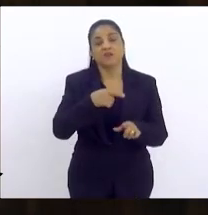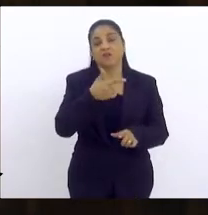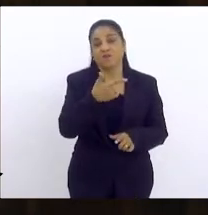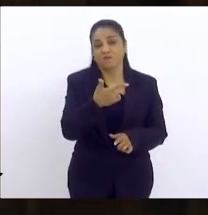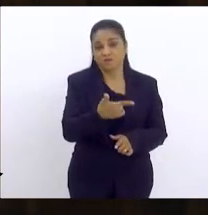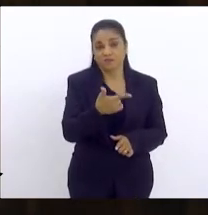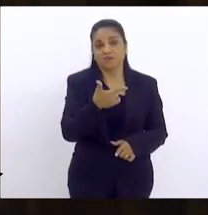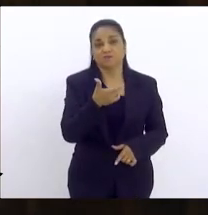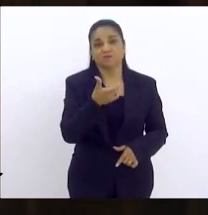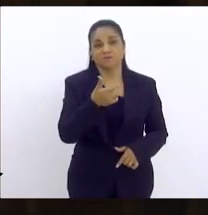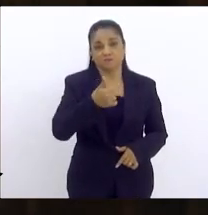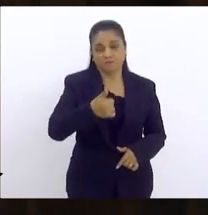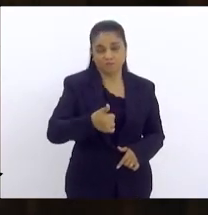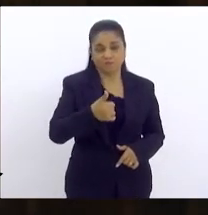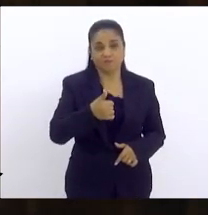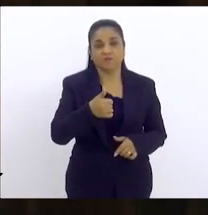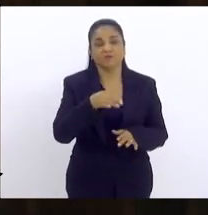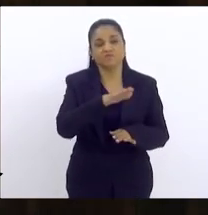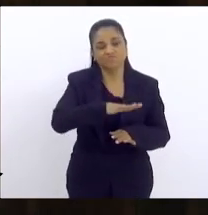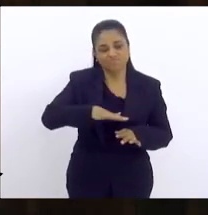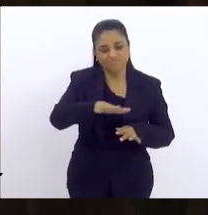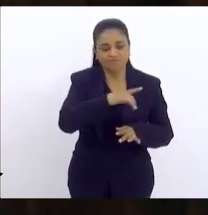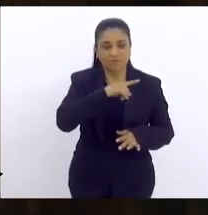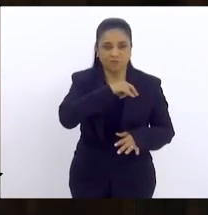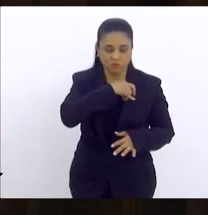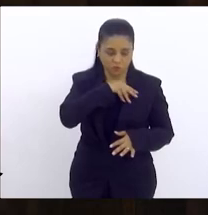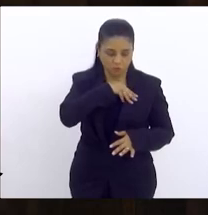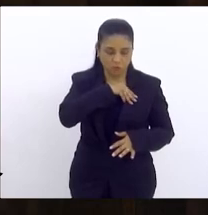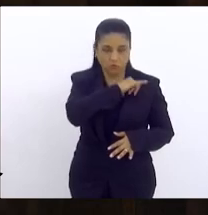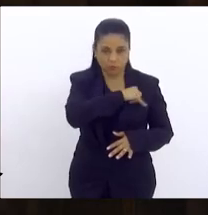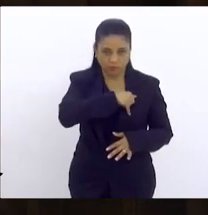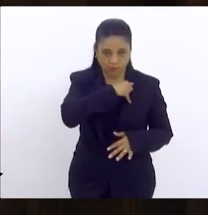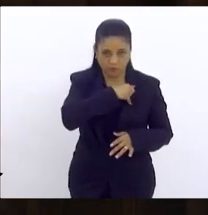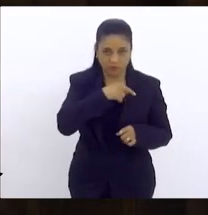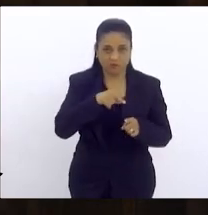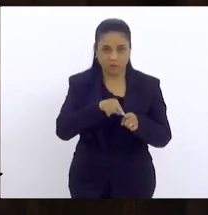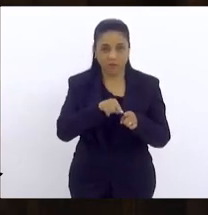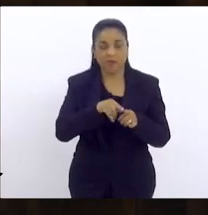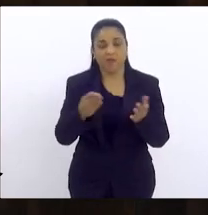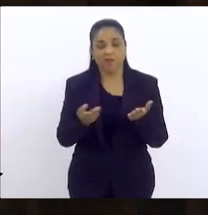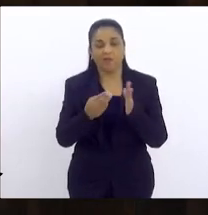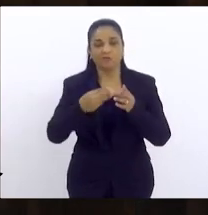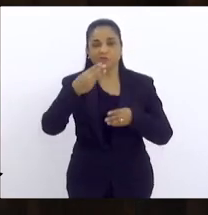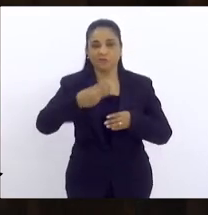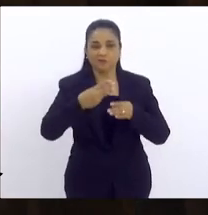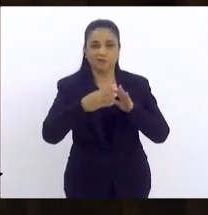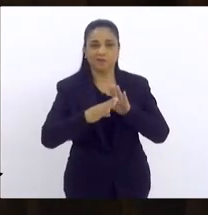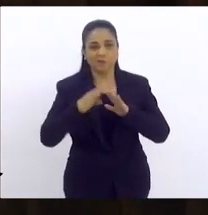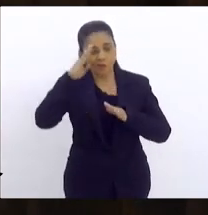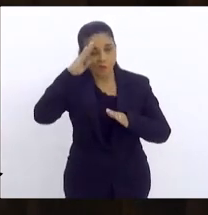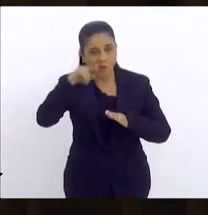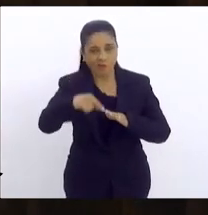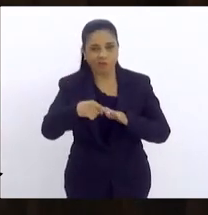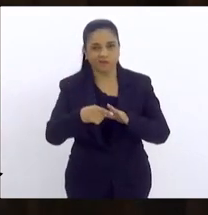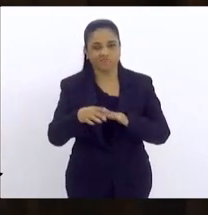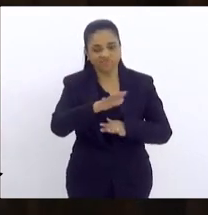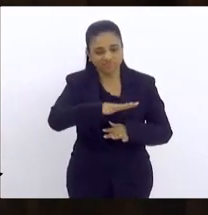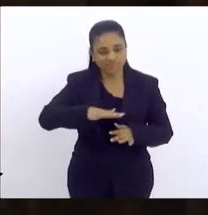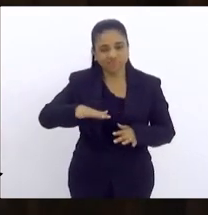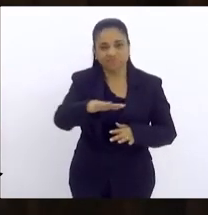batalhão Vila dos Teles São João de Meriti e hoje estou à frente do terceiro comando de policiamento de área